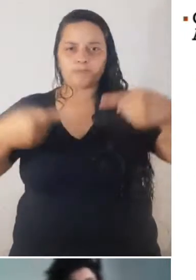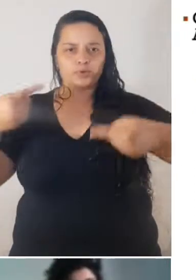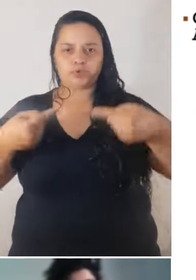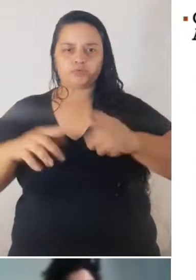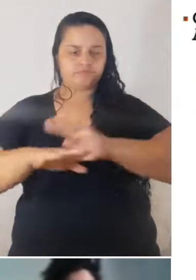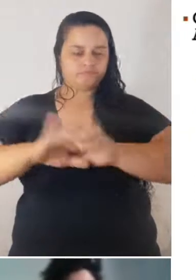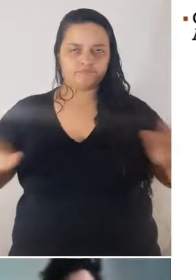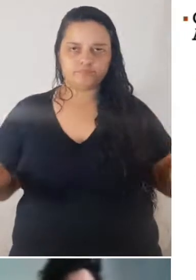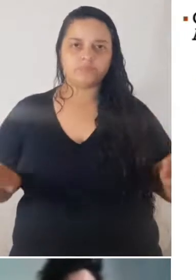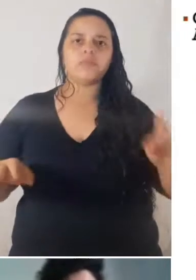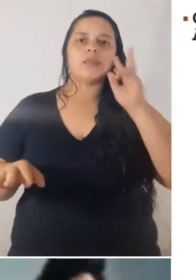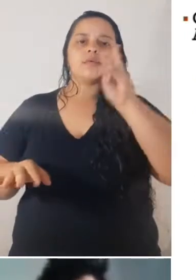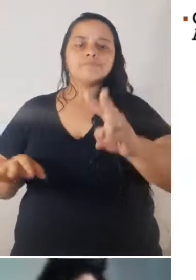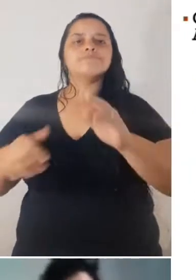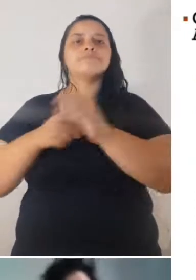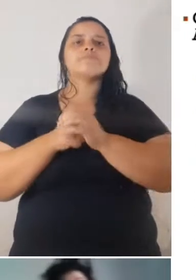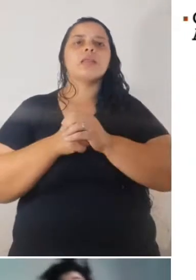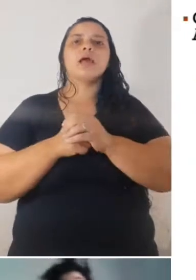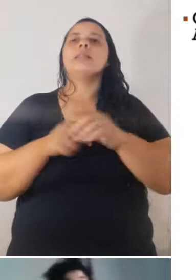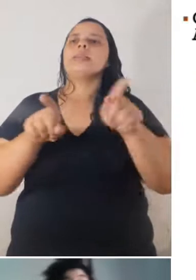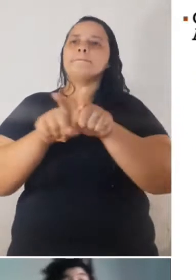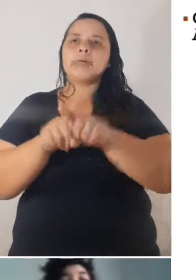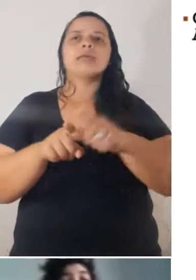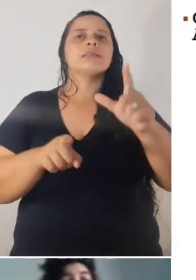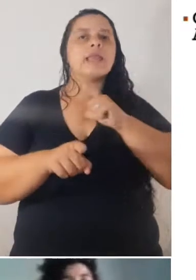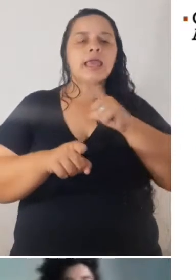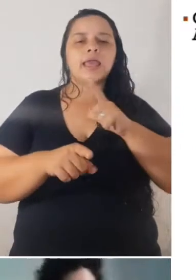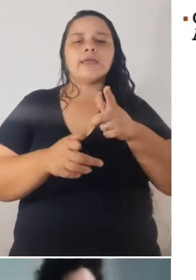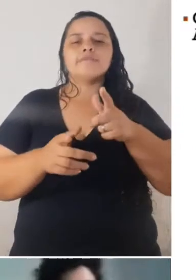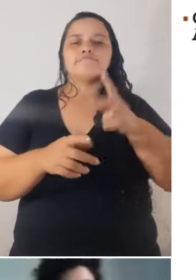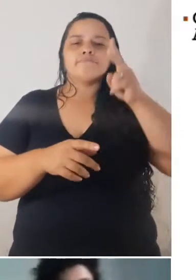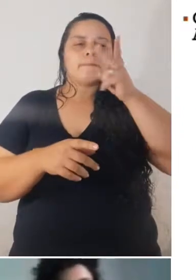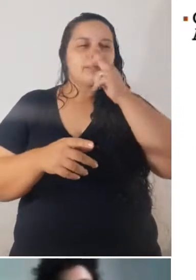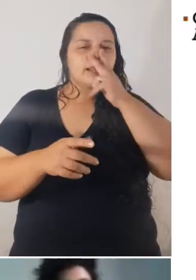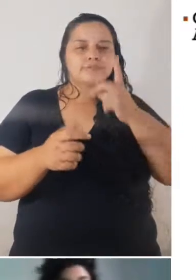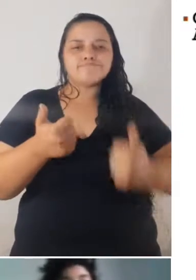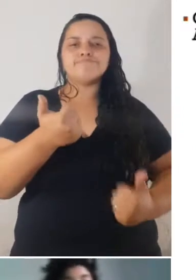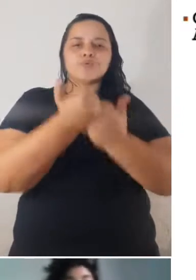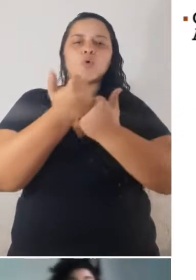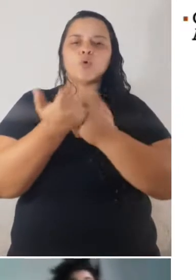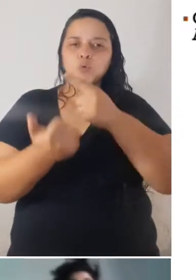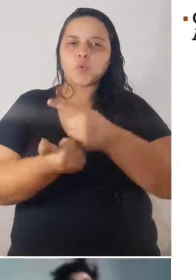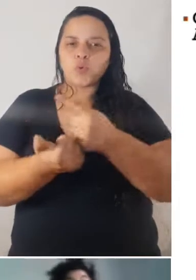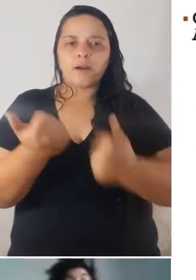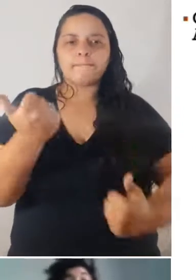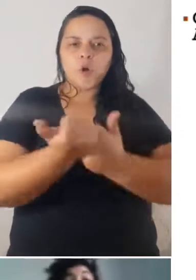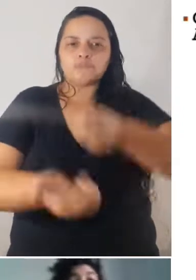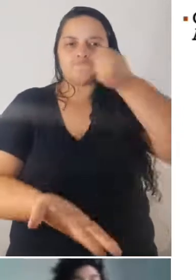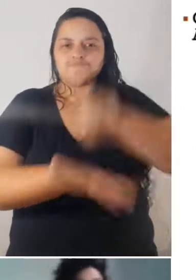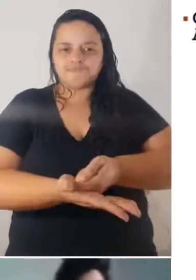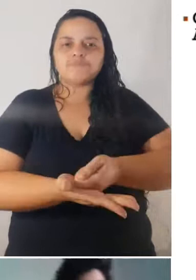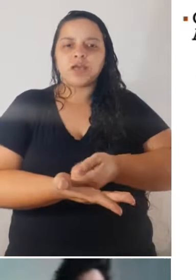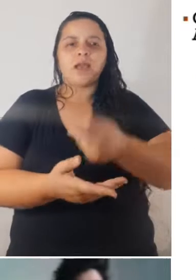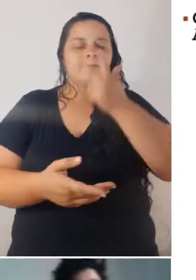como Intentona Comunista acirrou ainda mais as forças autoritárias, baseada em uma visão